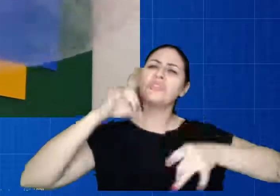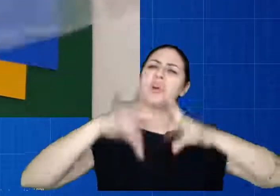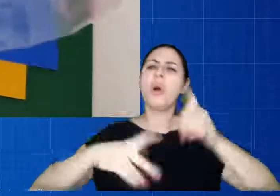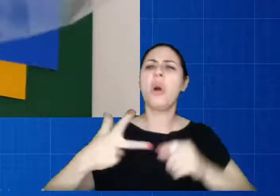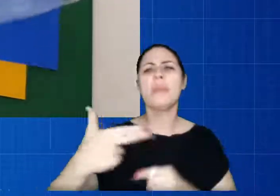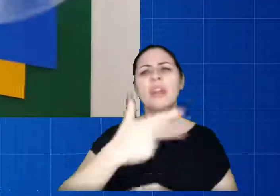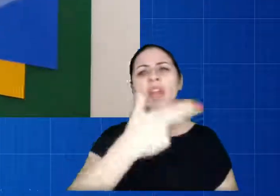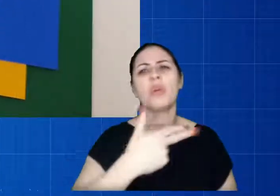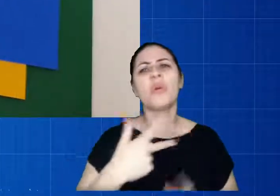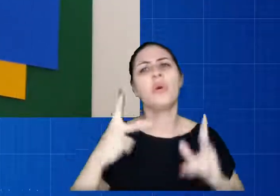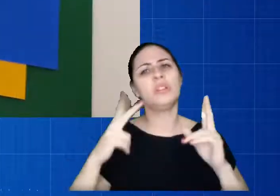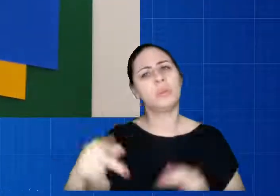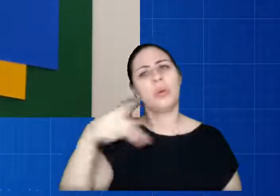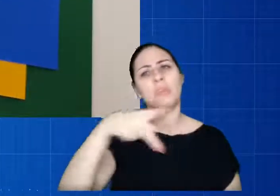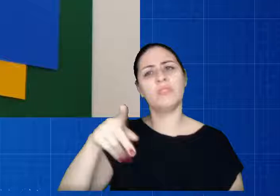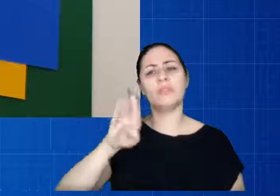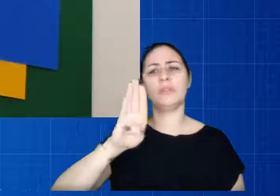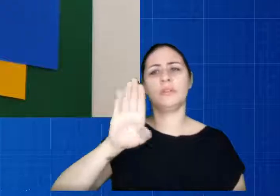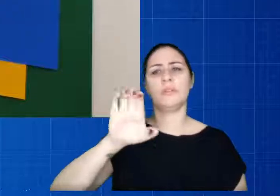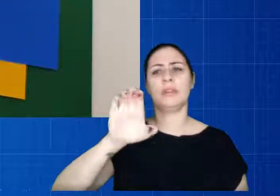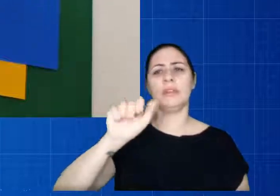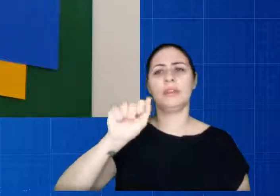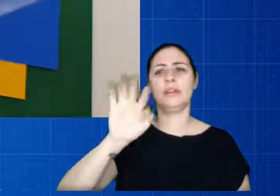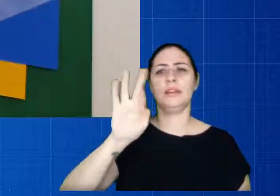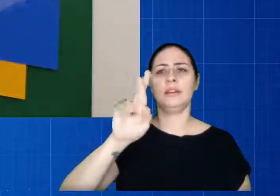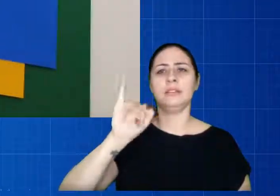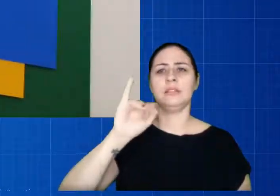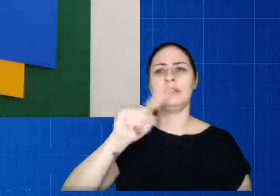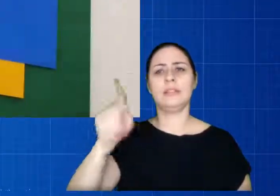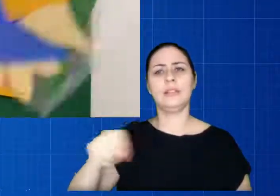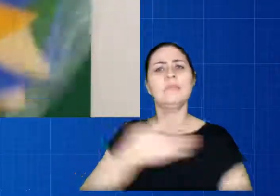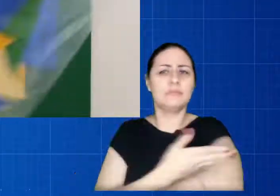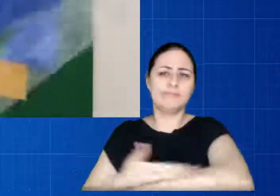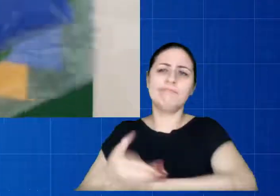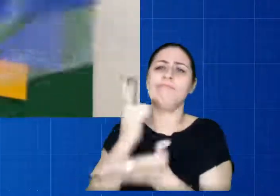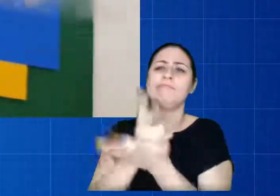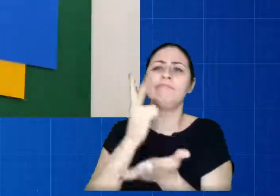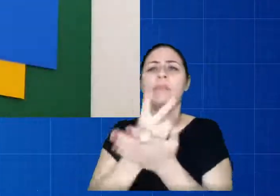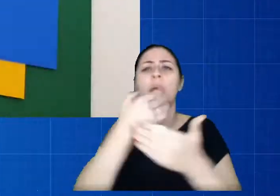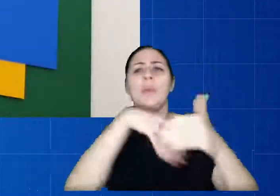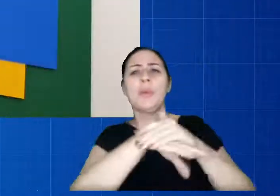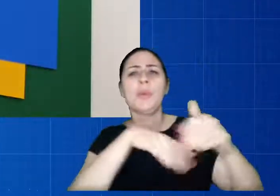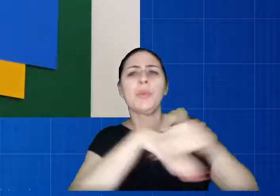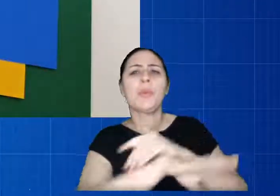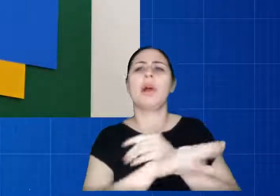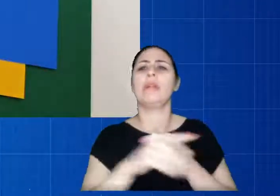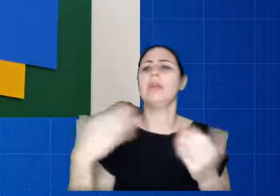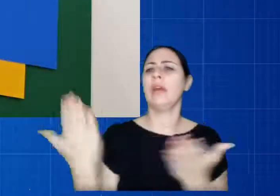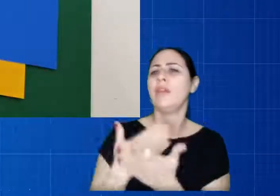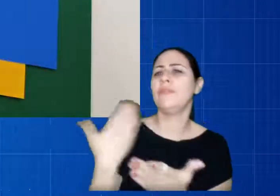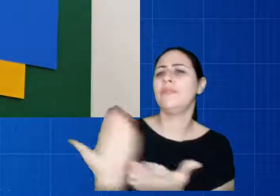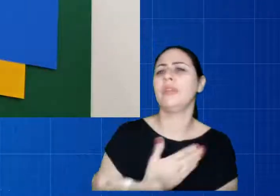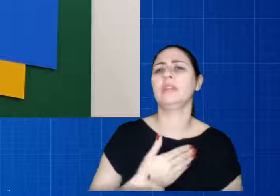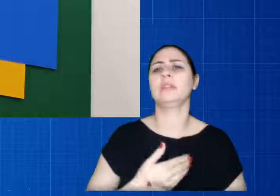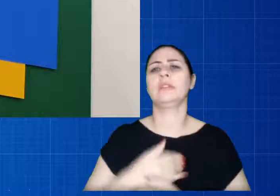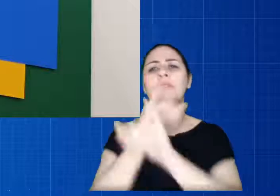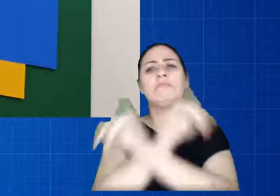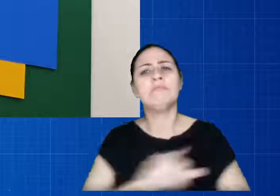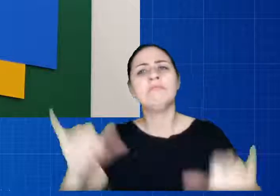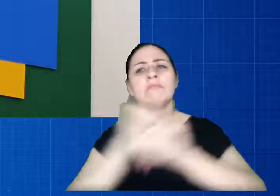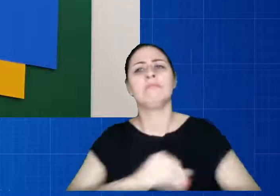ter alguns picotes, como a professora Beatriz costuma guardar, ou papel de bala, ou papel de revista, ou encarte, jornal,